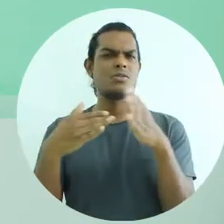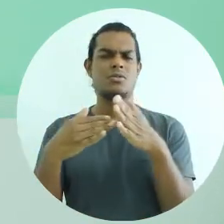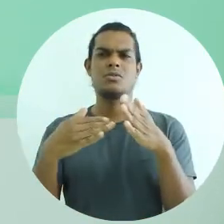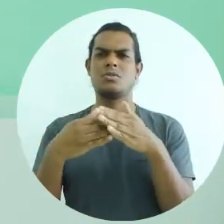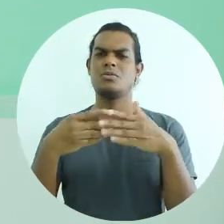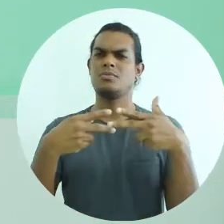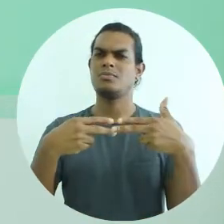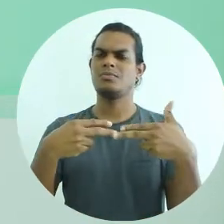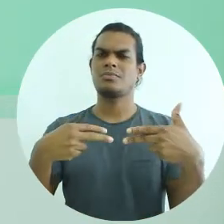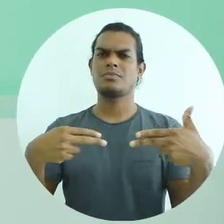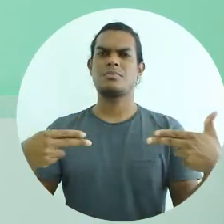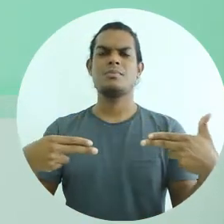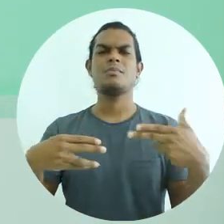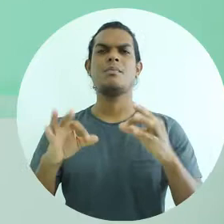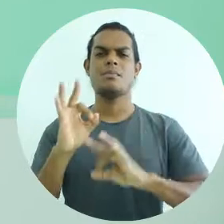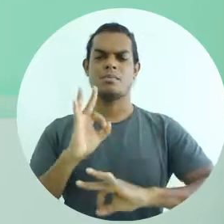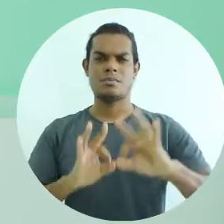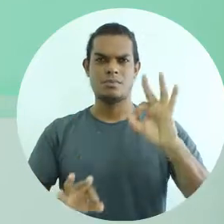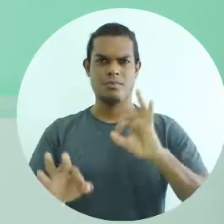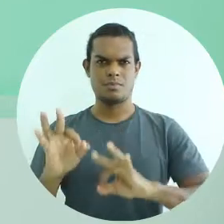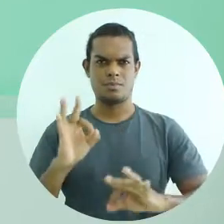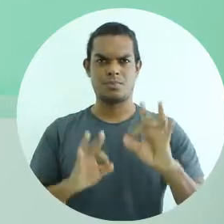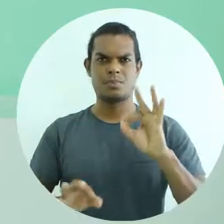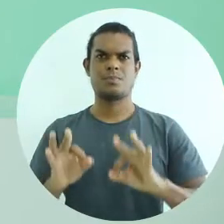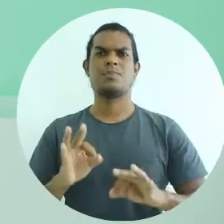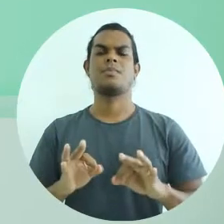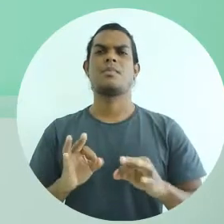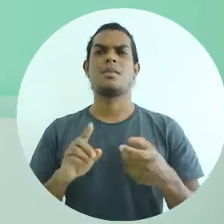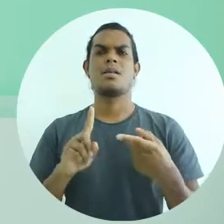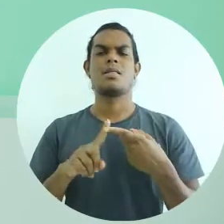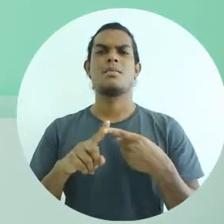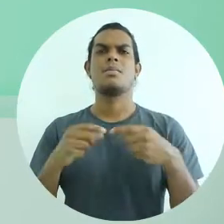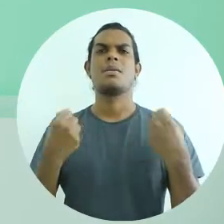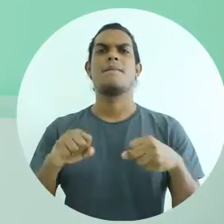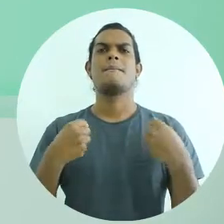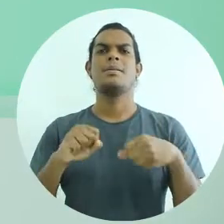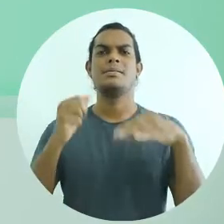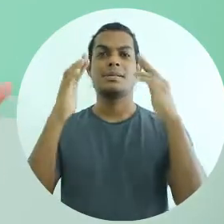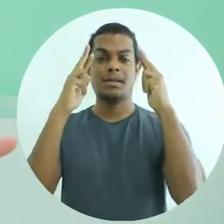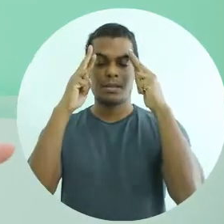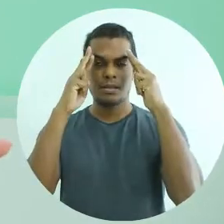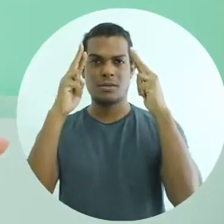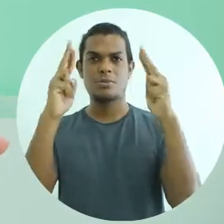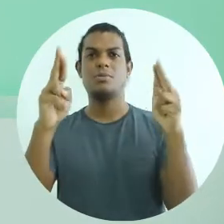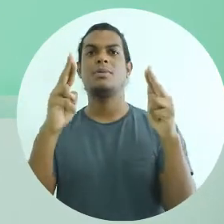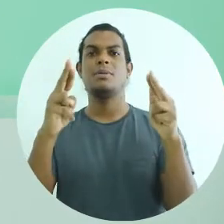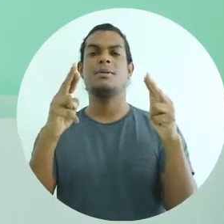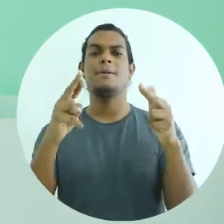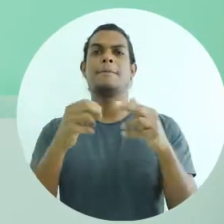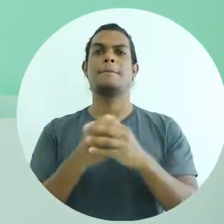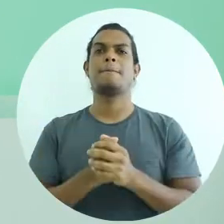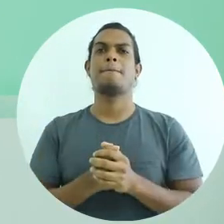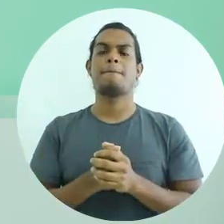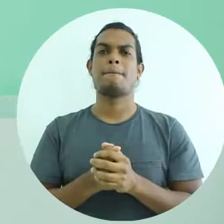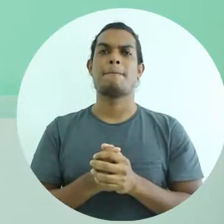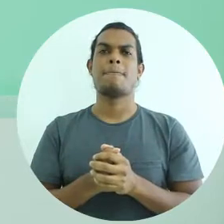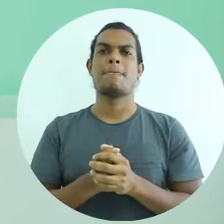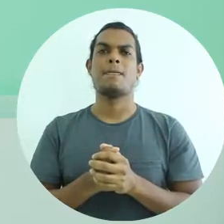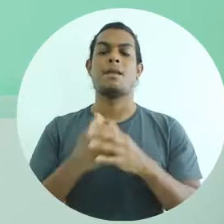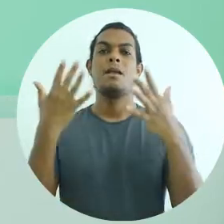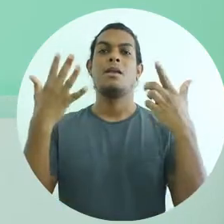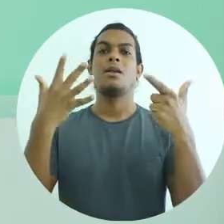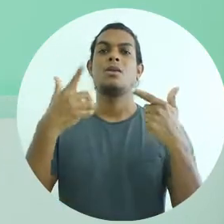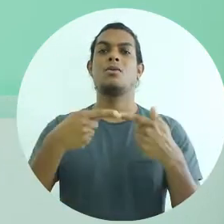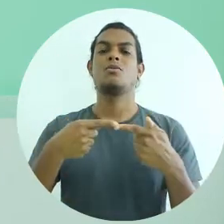regras daquela norma. E aí, além de cumprir, ela precisa também estar engajada em manter, que talvez seja ainda mais